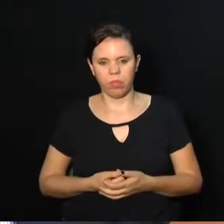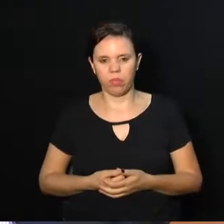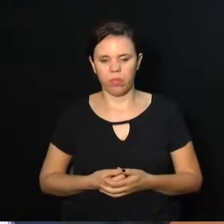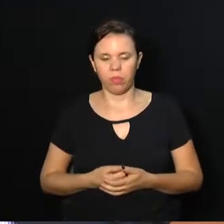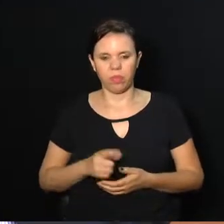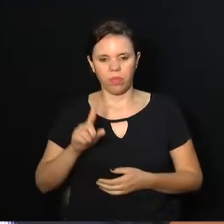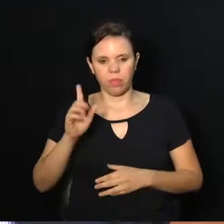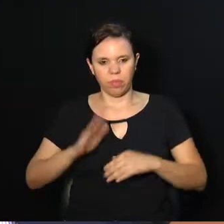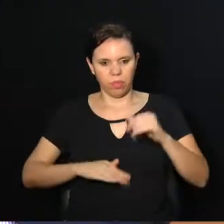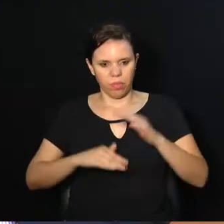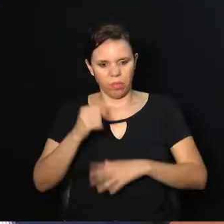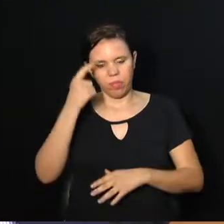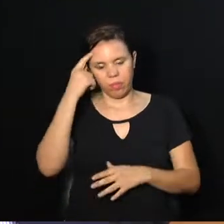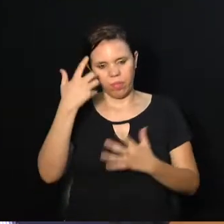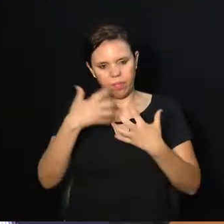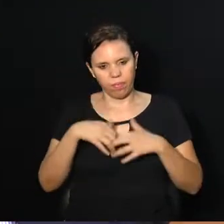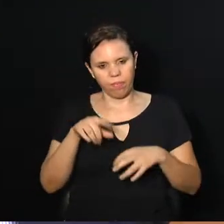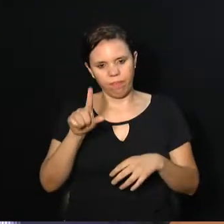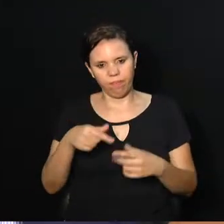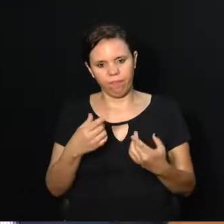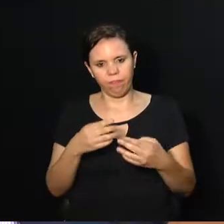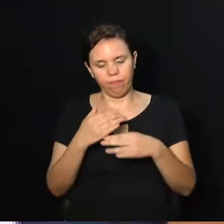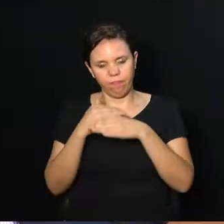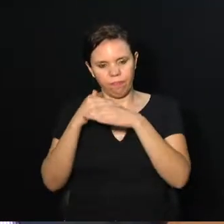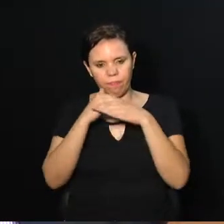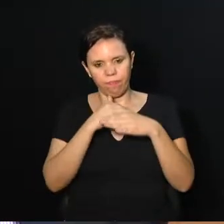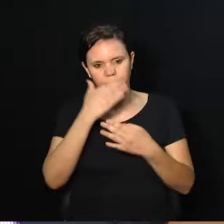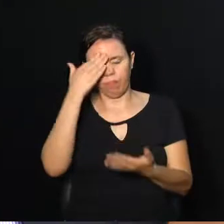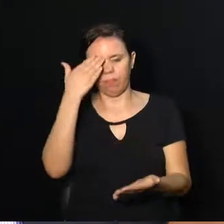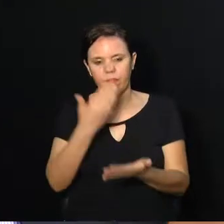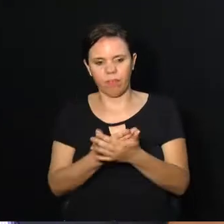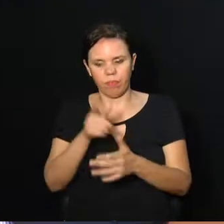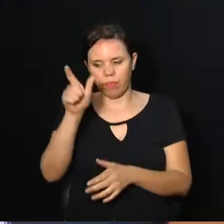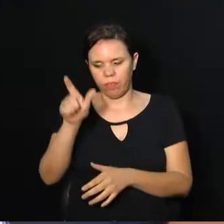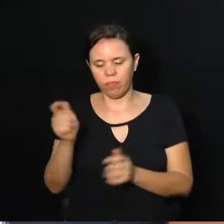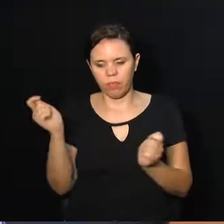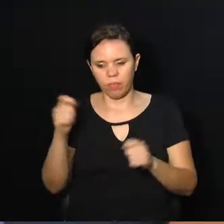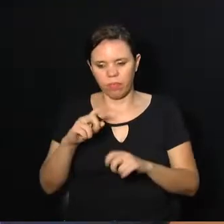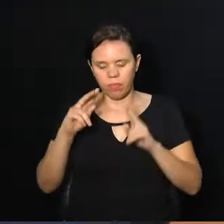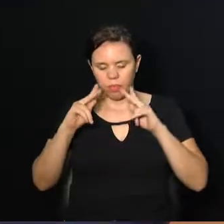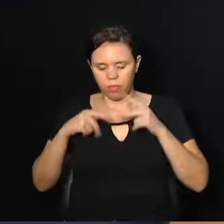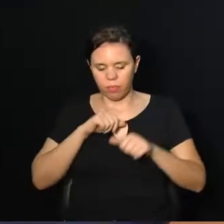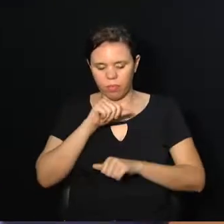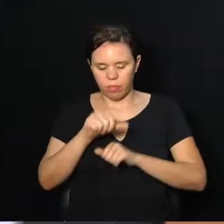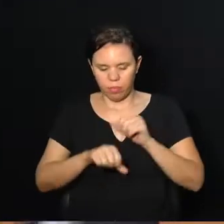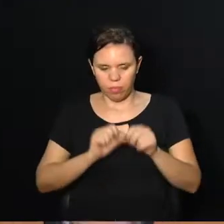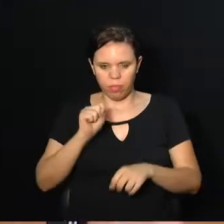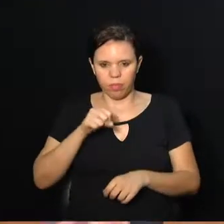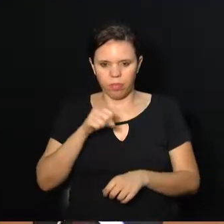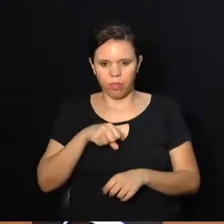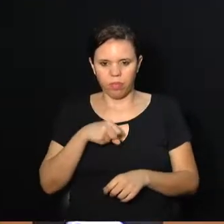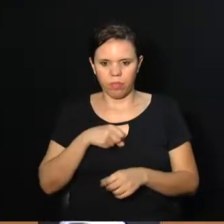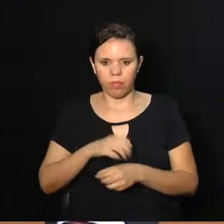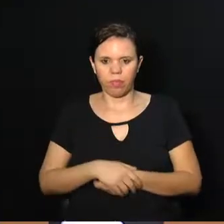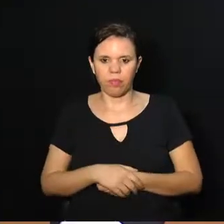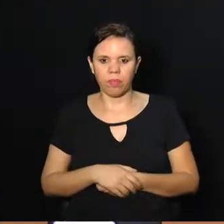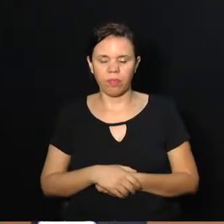que o profissional tem que pensar, né? Ele tem que acreditar na recuperação de qualquer ser humano. E nessa